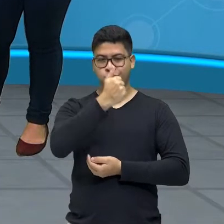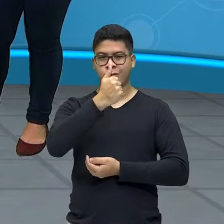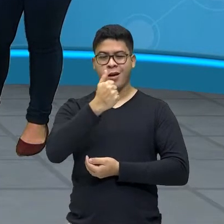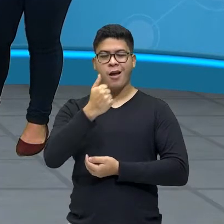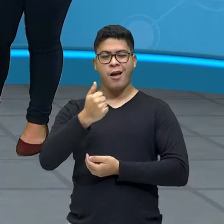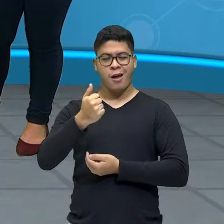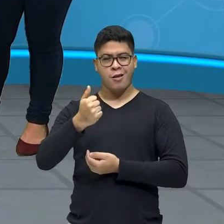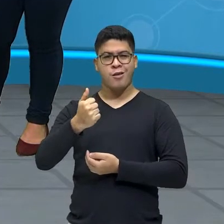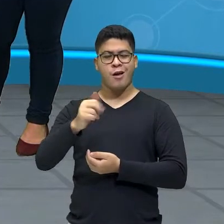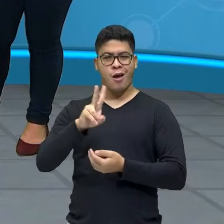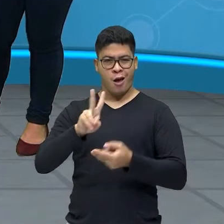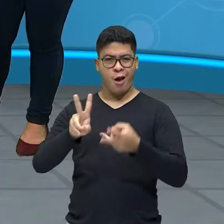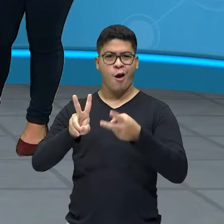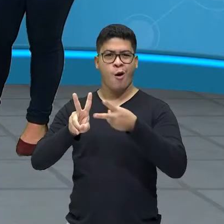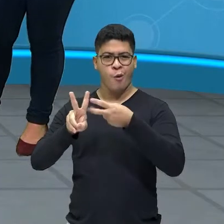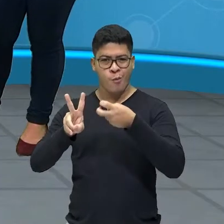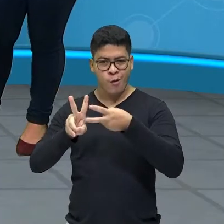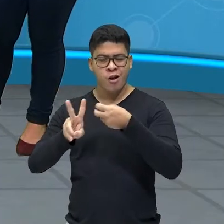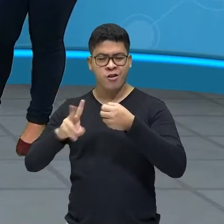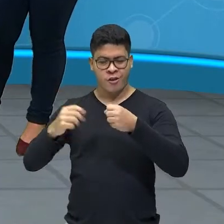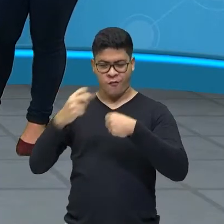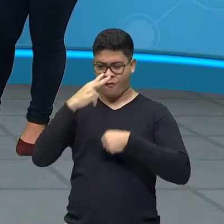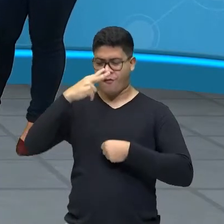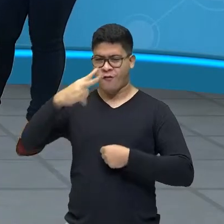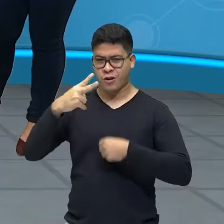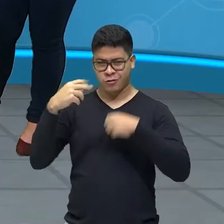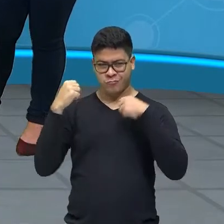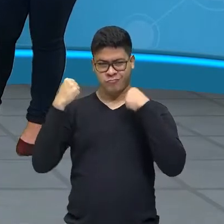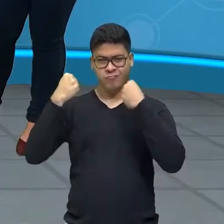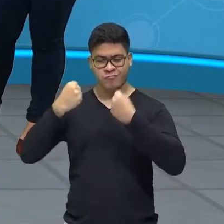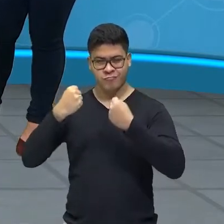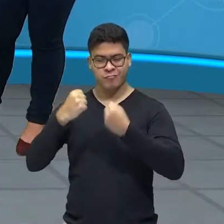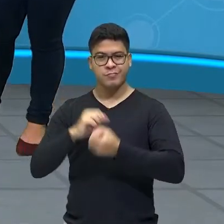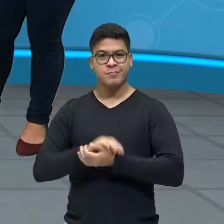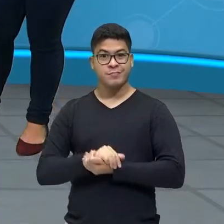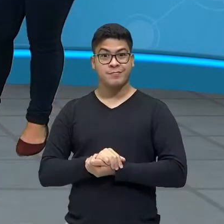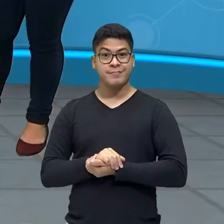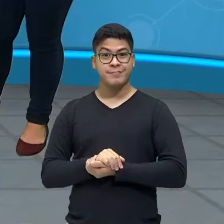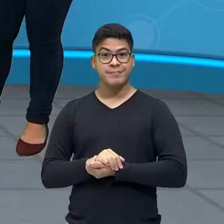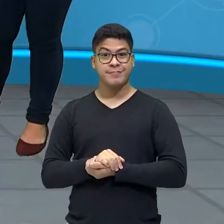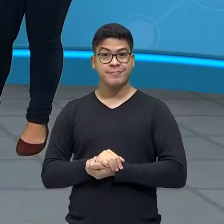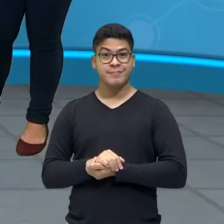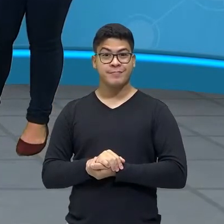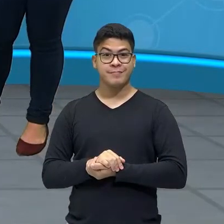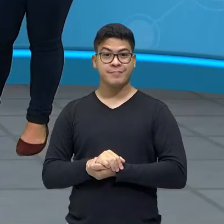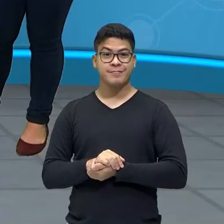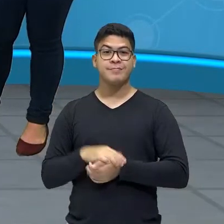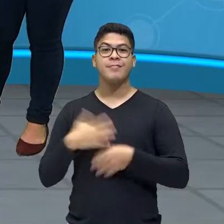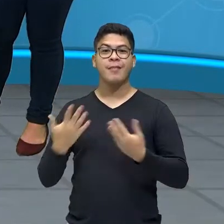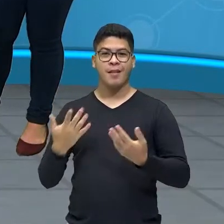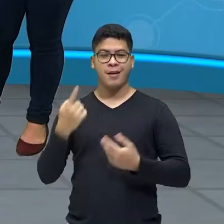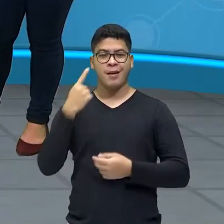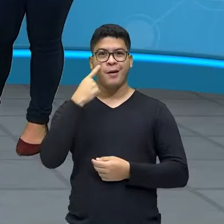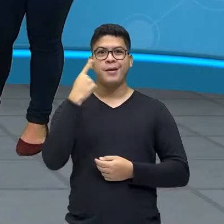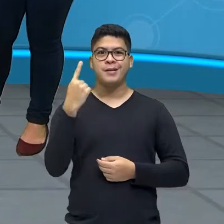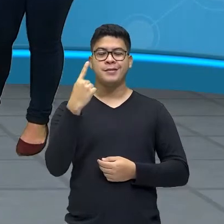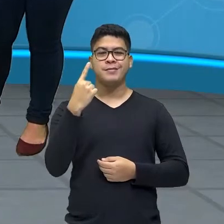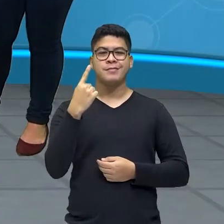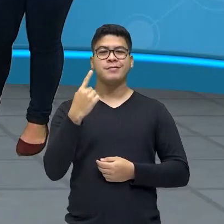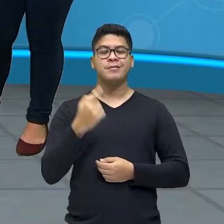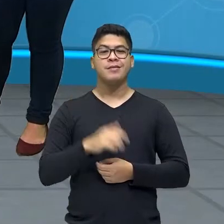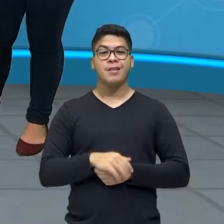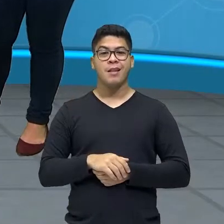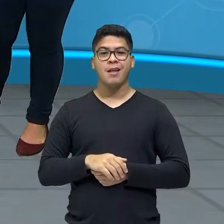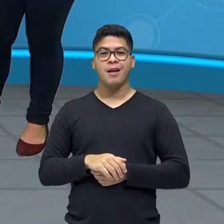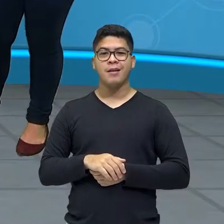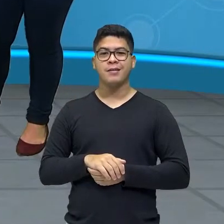índia guerreira, forte, né? Prosseguindo, nós temos a rainha do folclore, que vem mostrando